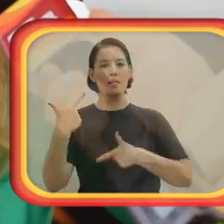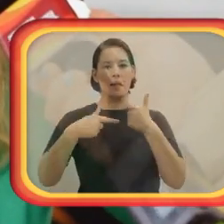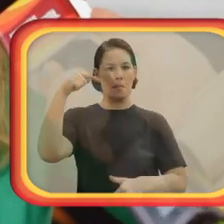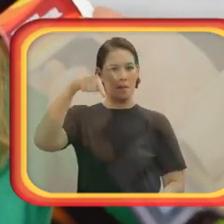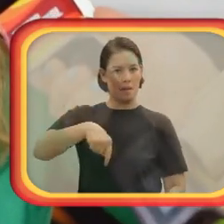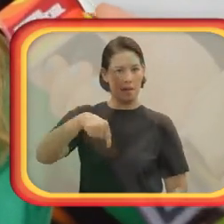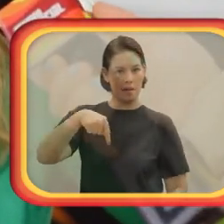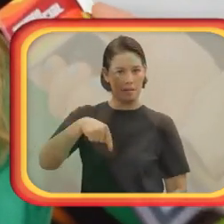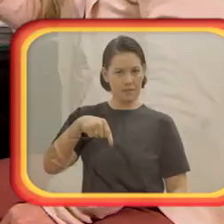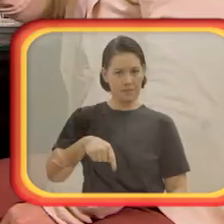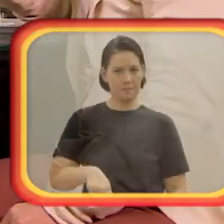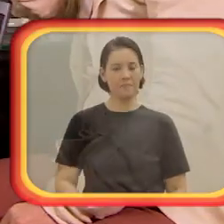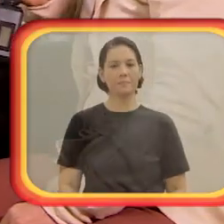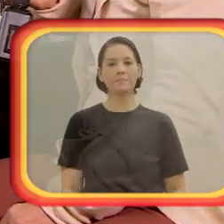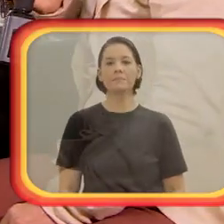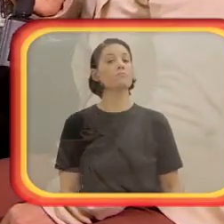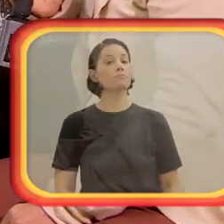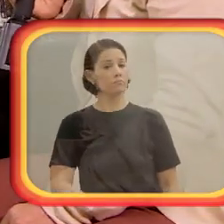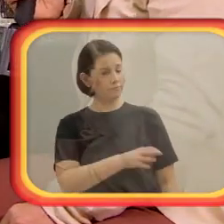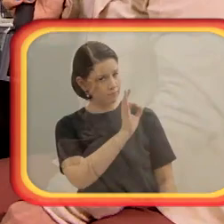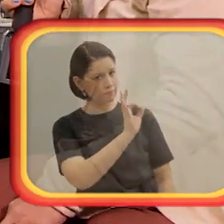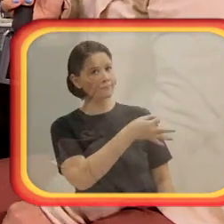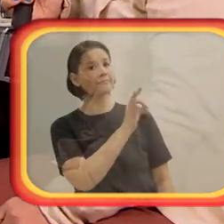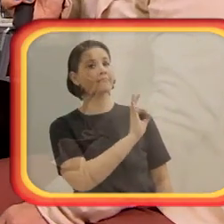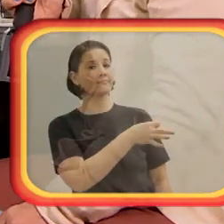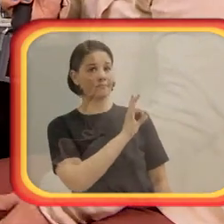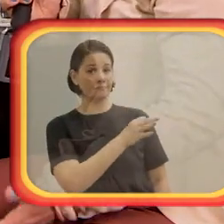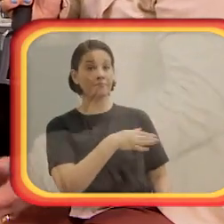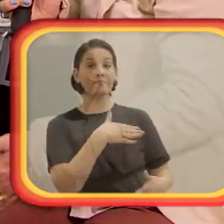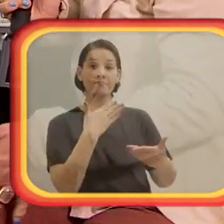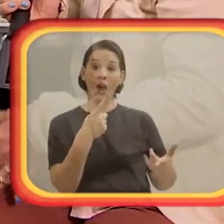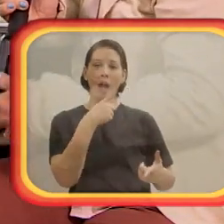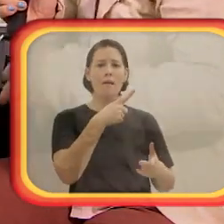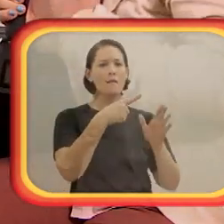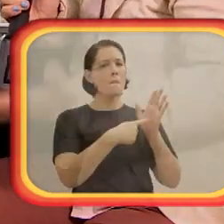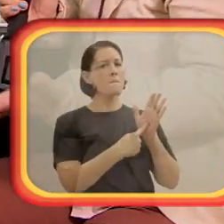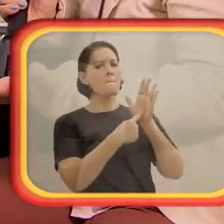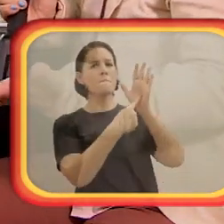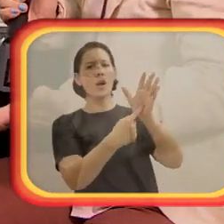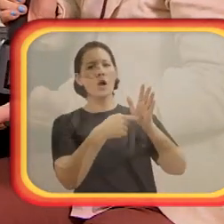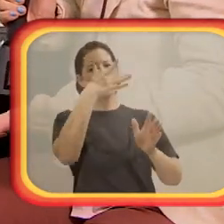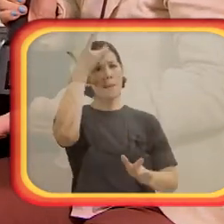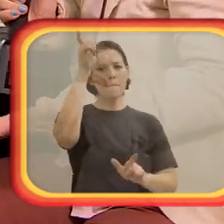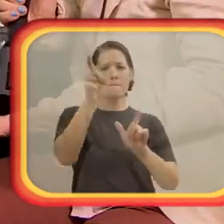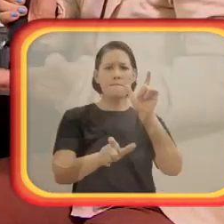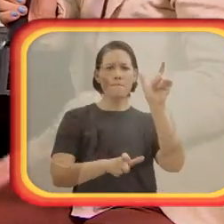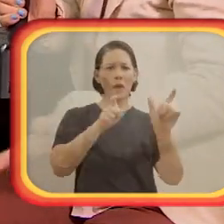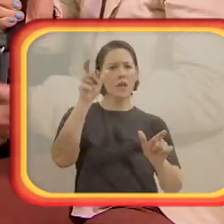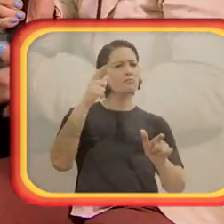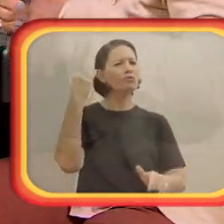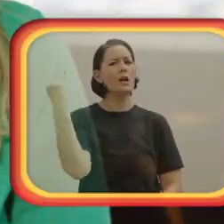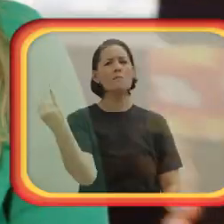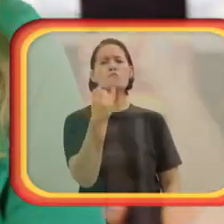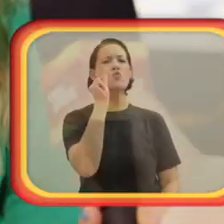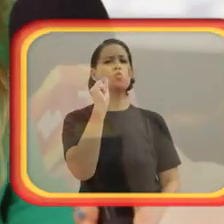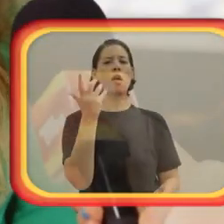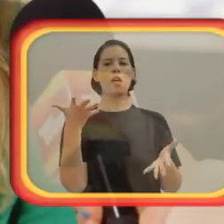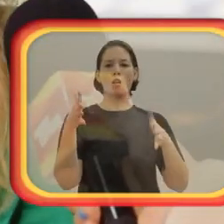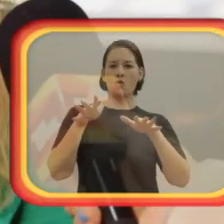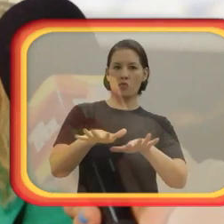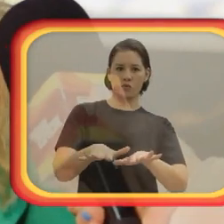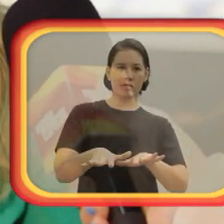estar aqui. Bom, que serve de incentivo para muita gente ter oportunidade na vida.